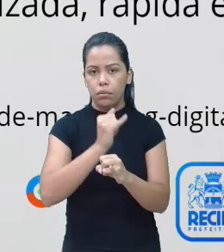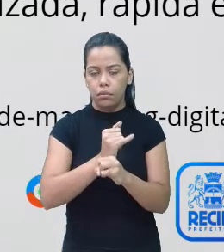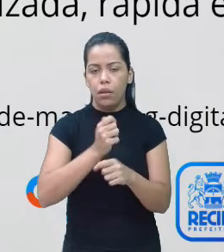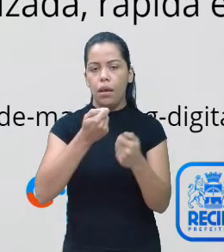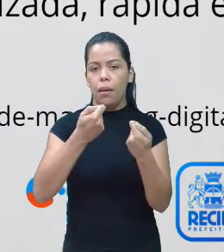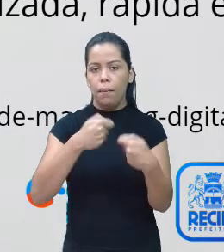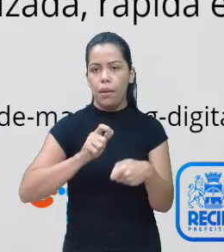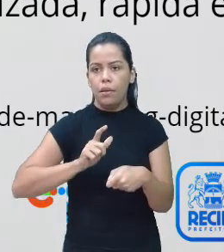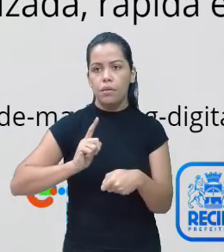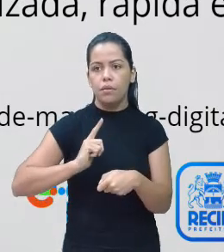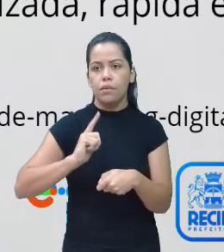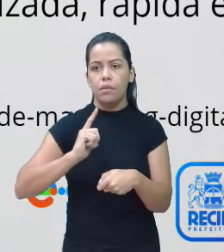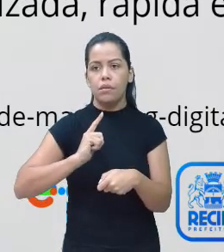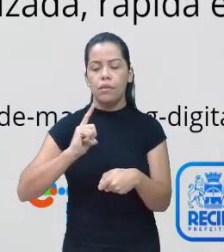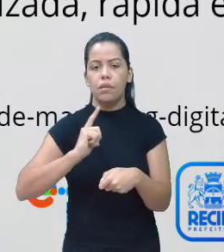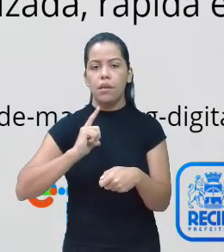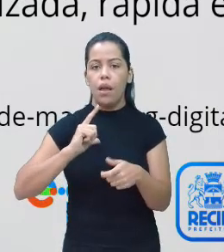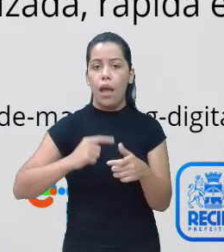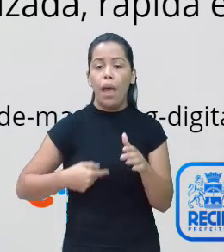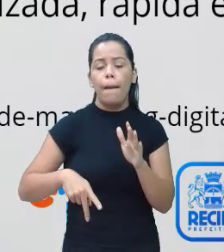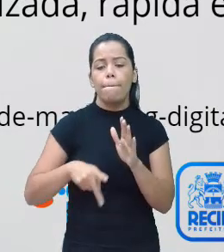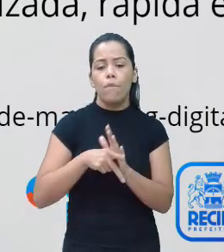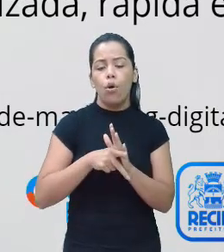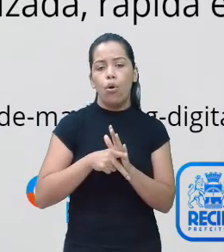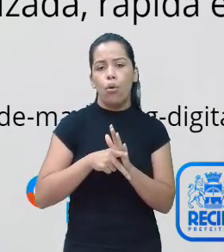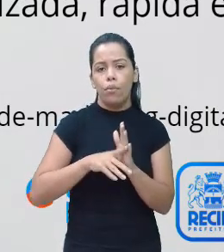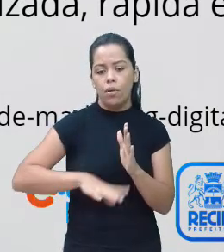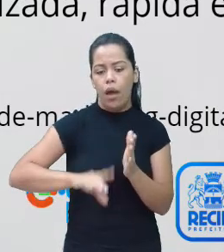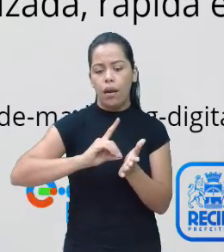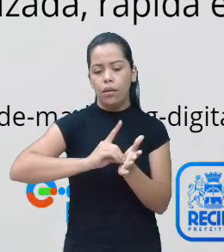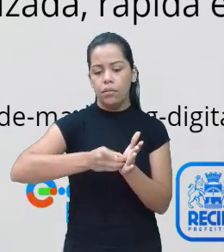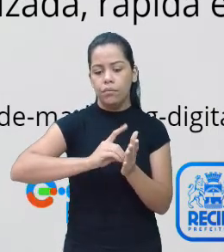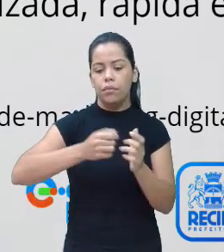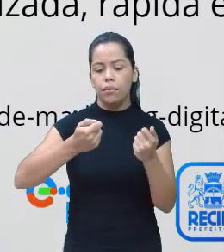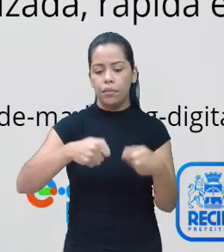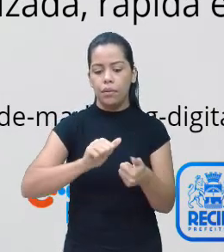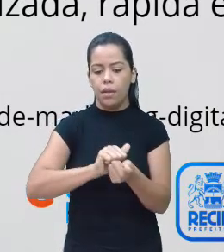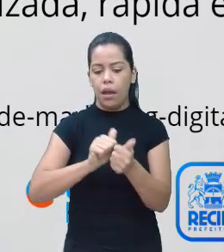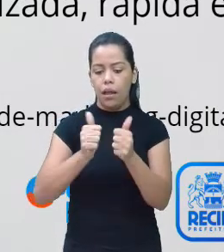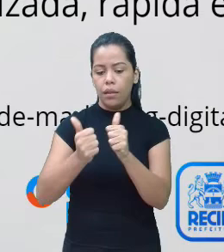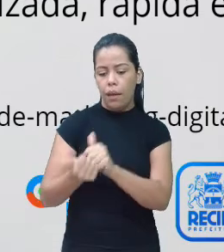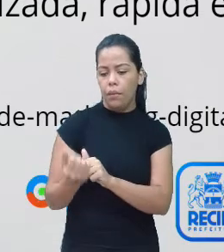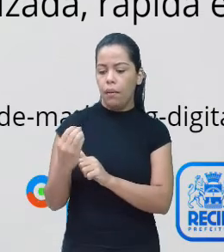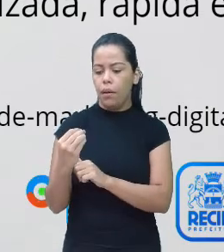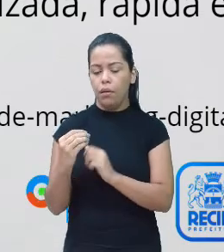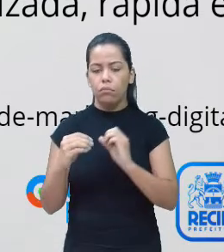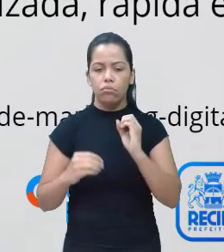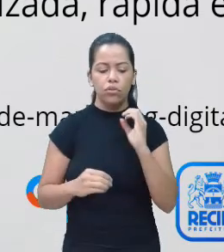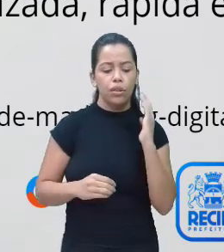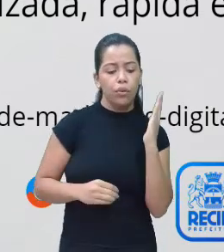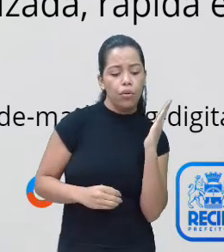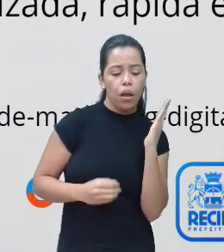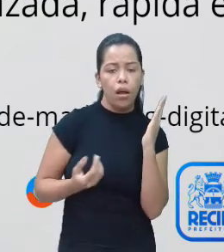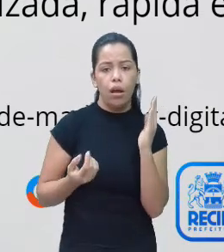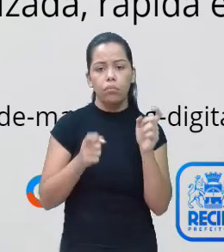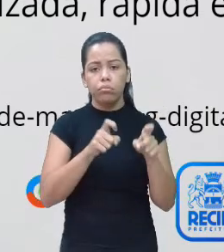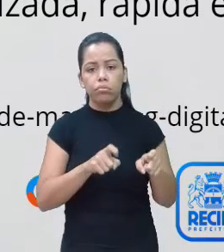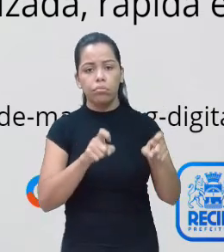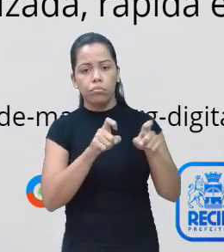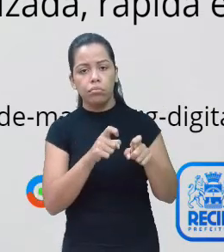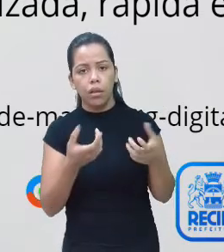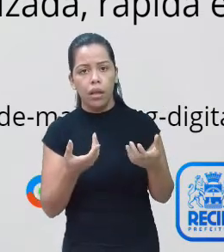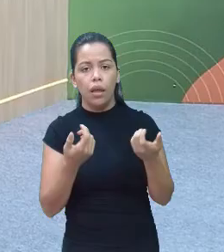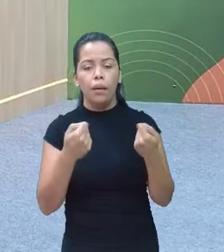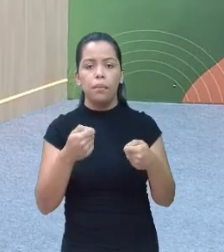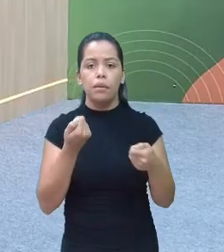internet, ou seja, nos meios digitais. Eles devem ser adaptados para dispositivos móveis e devem usar a comunicação para divulgar